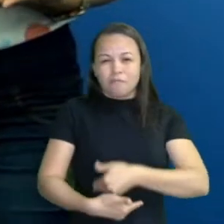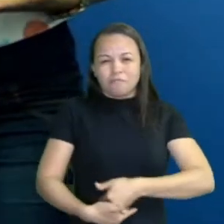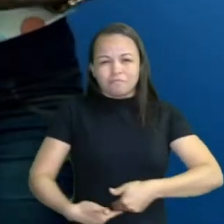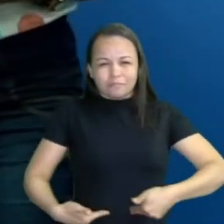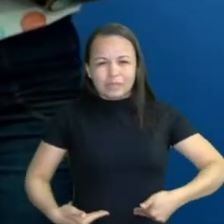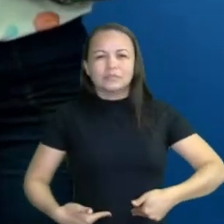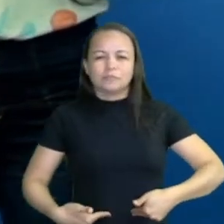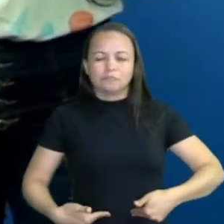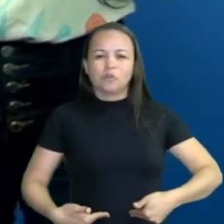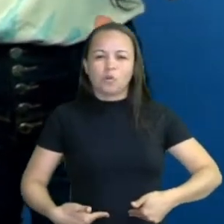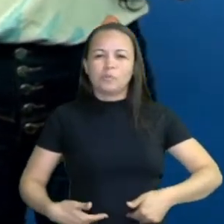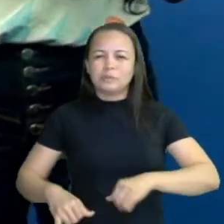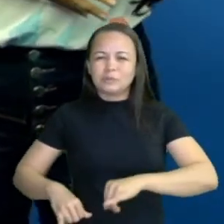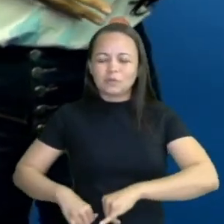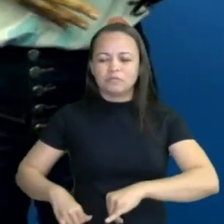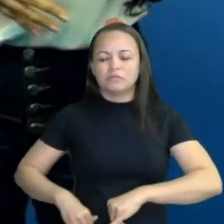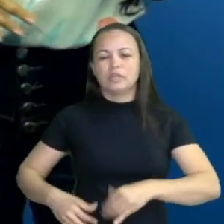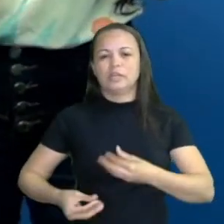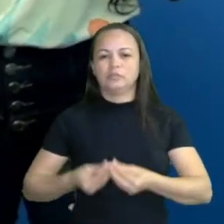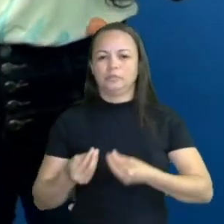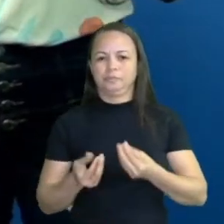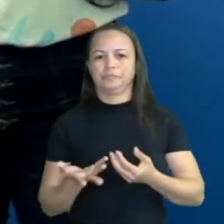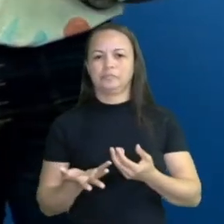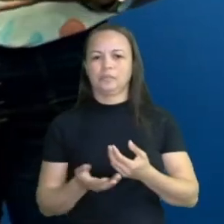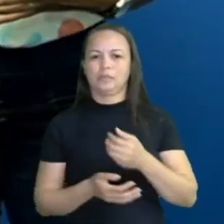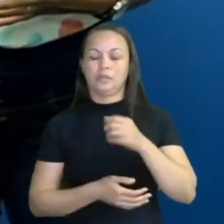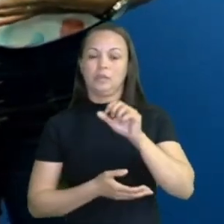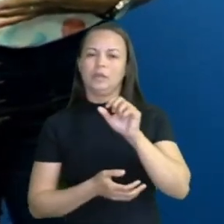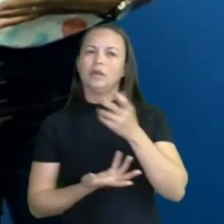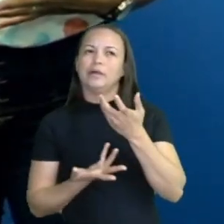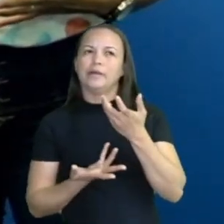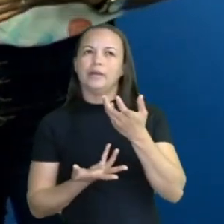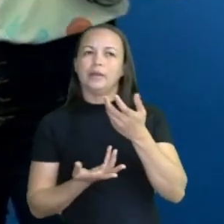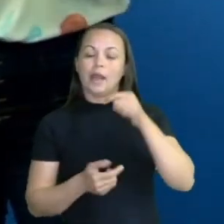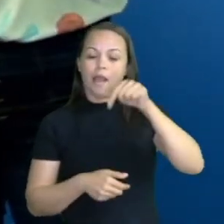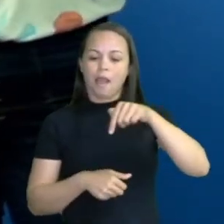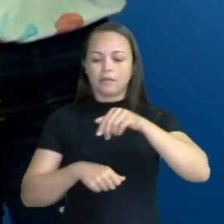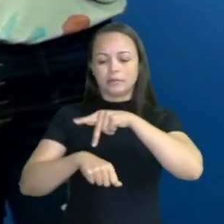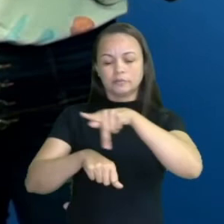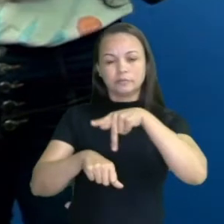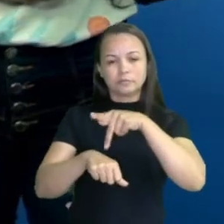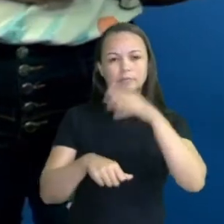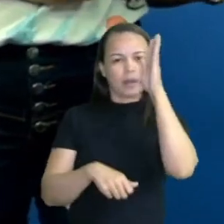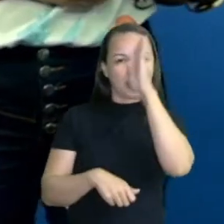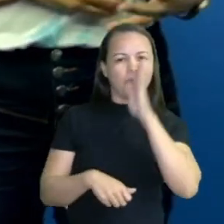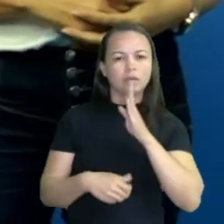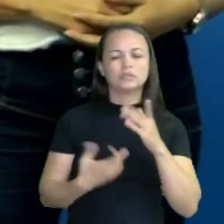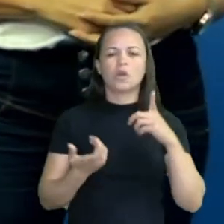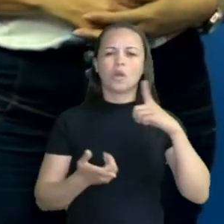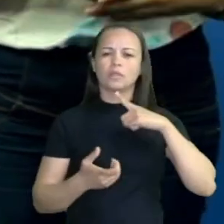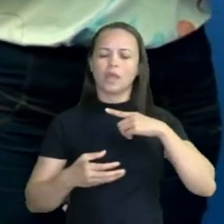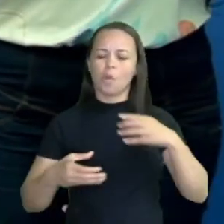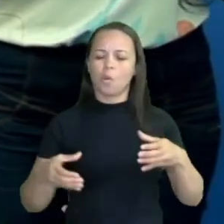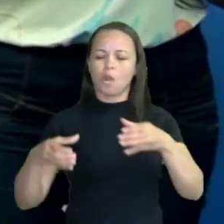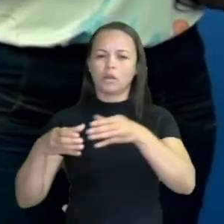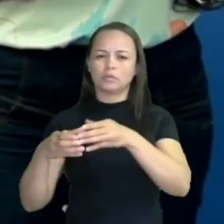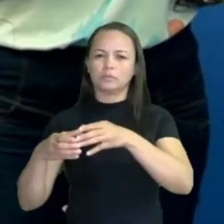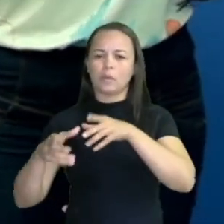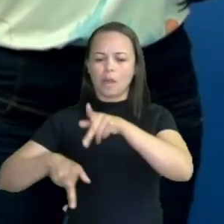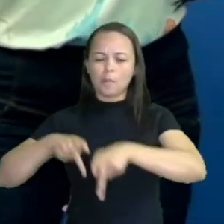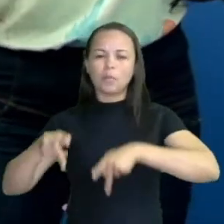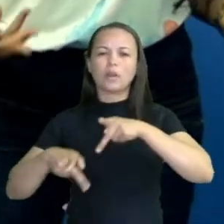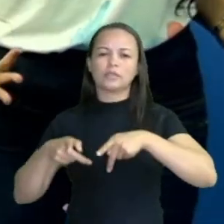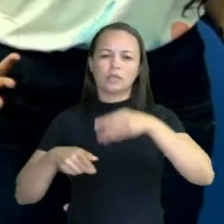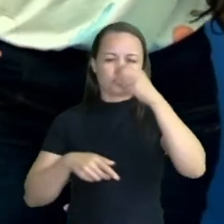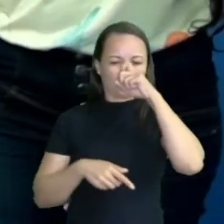desnutridas, né? A questão da subnutrição. No nosso país, já tem outra parte aí da população jogando